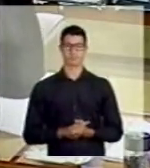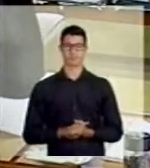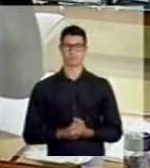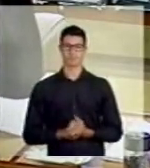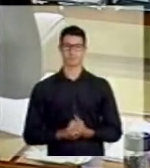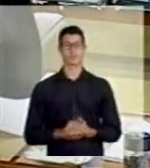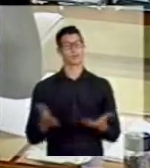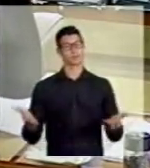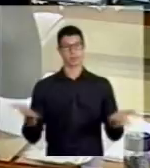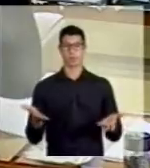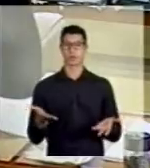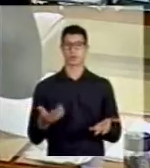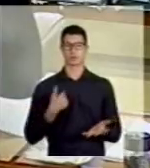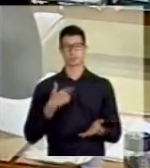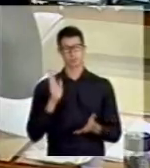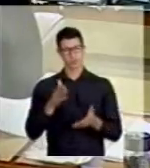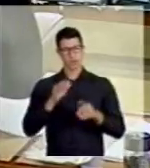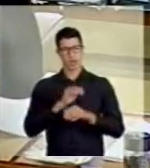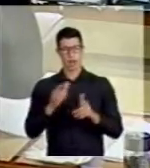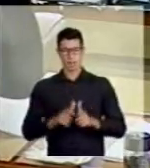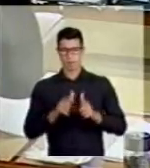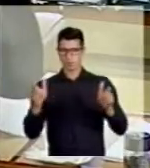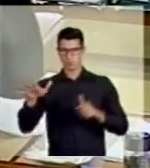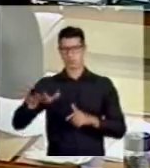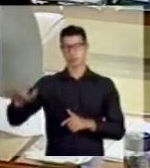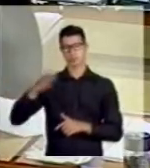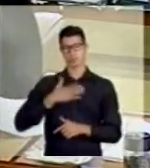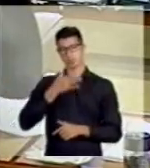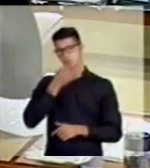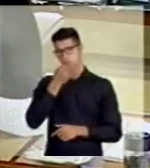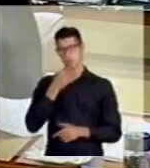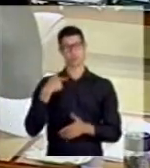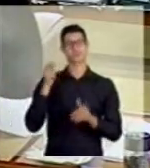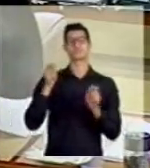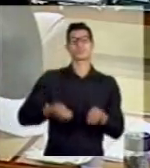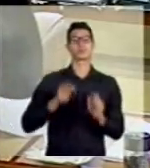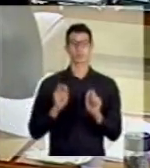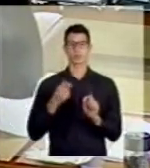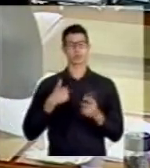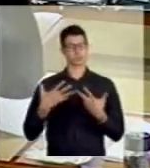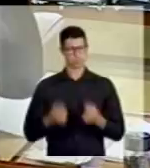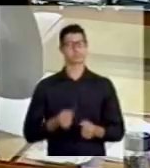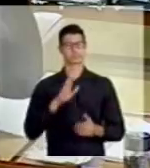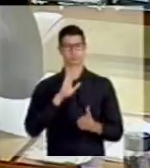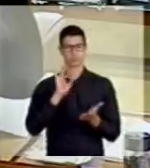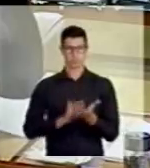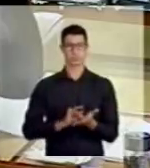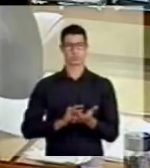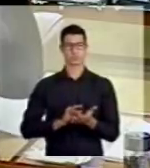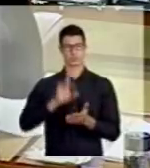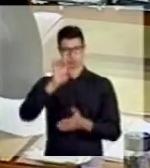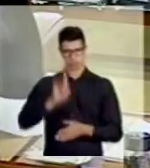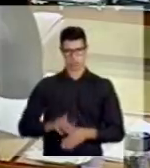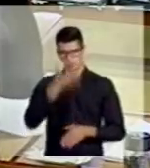Ab início, presidente, observo que já há maioria formada, a meu ver, acertadamente, no sentido de reconhecer-se o direito a